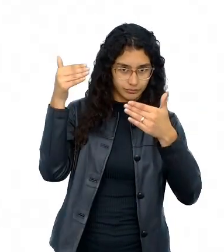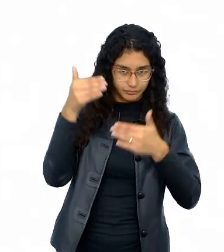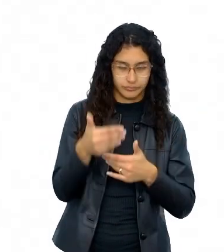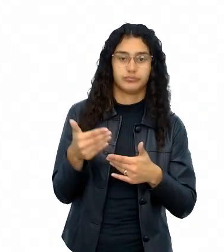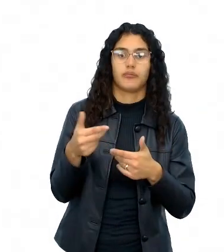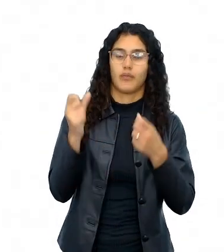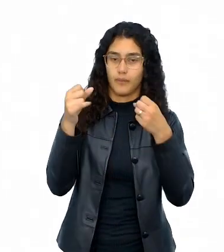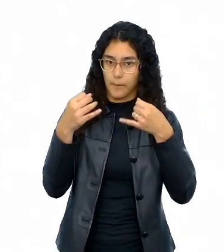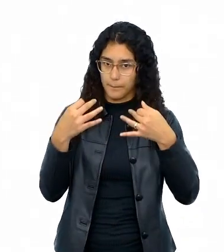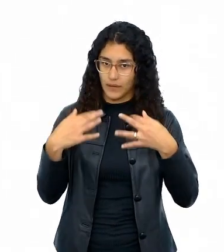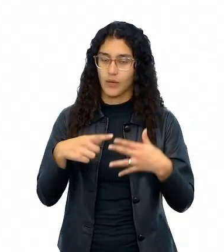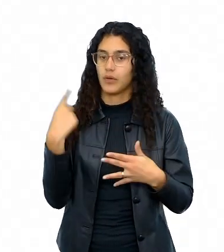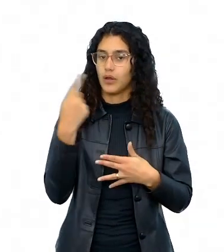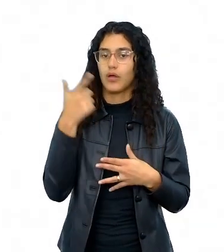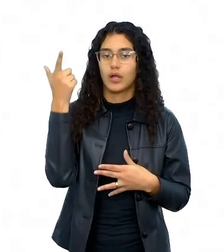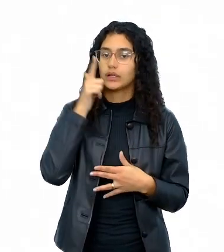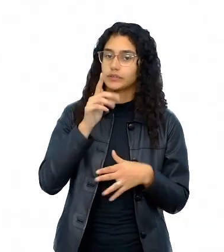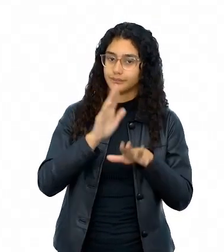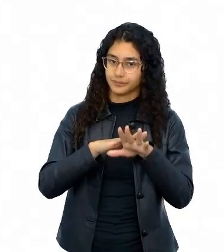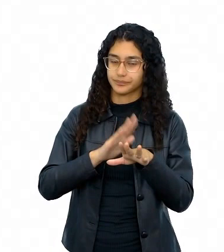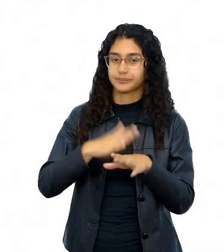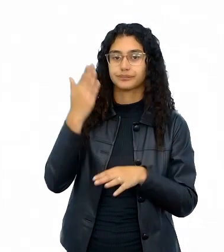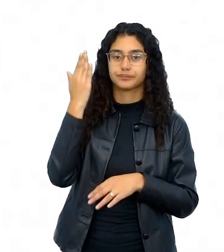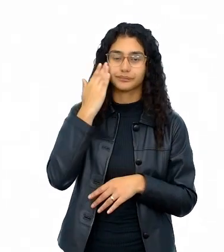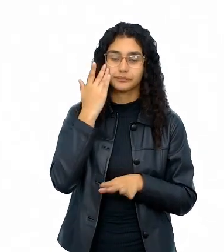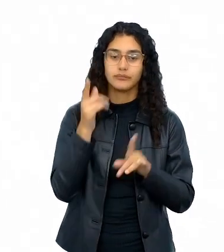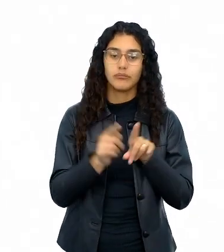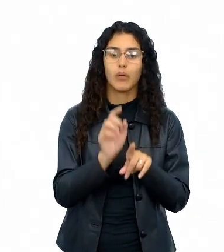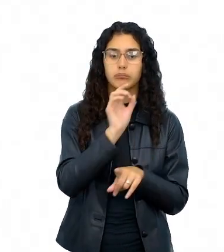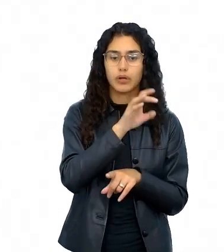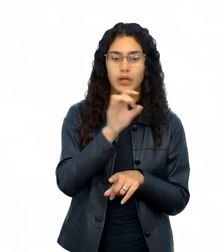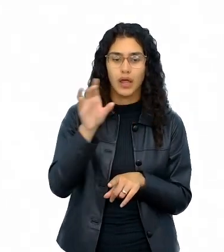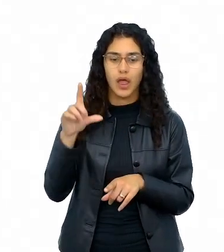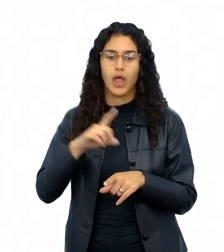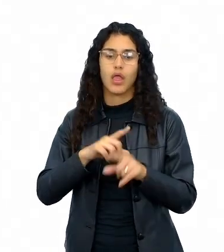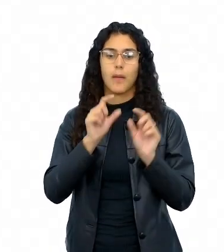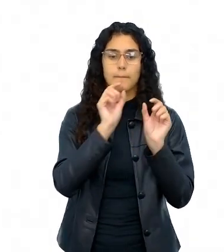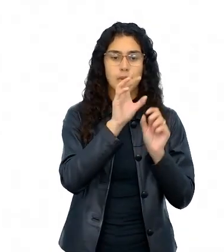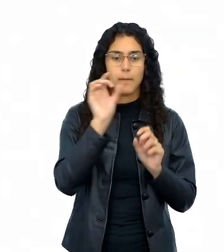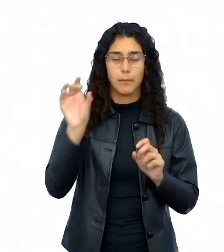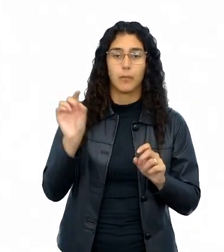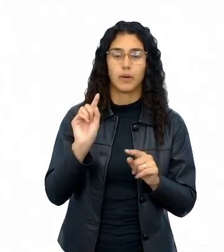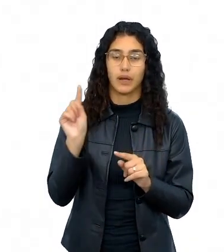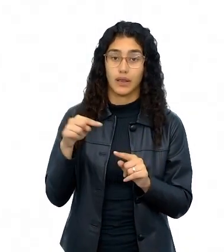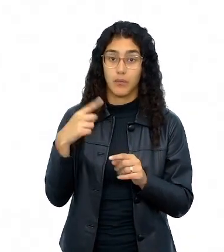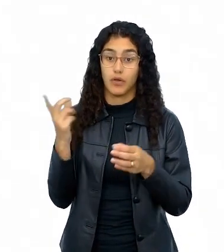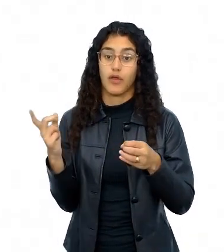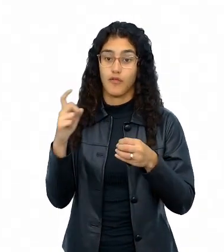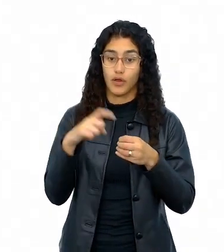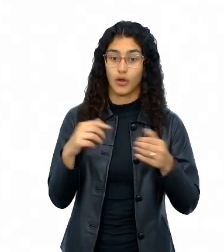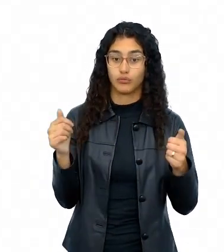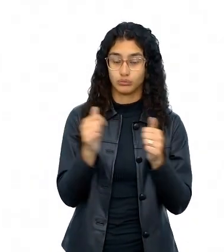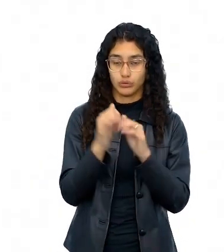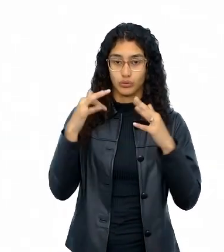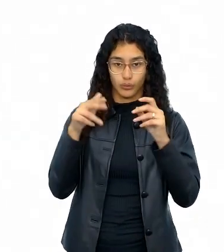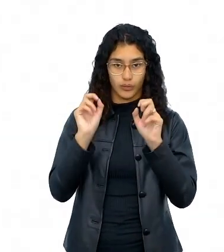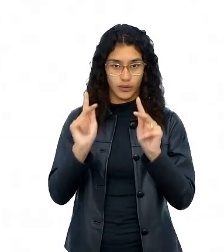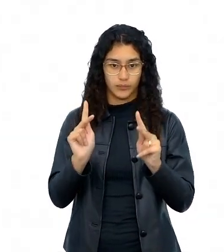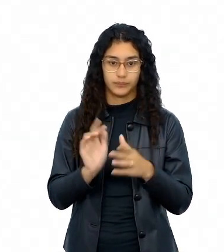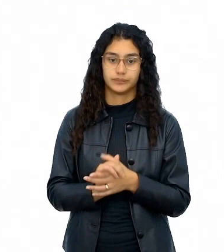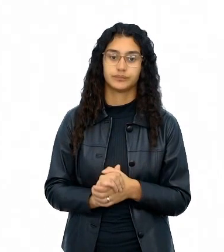próximos slides para a gente explicar o que é cada uma dessas figuras e depois eu volto para a gente juntar tudo, tá